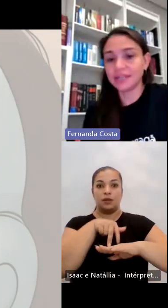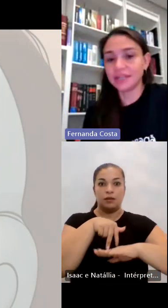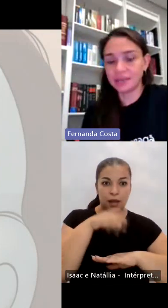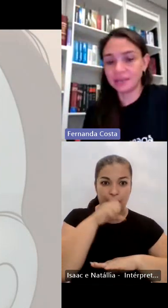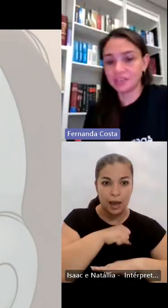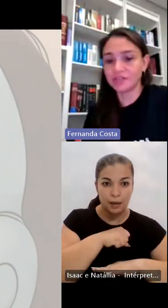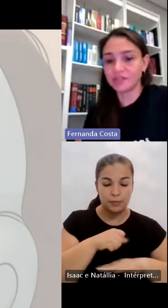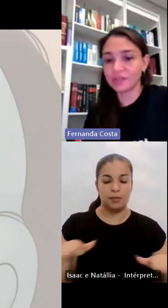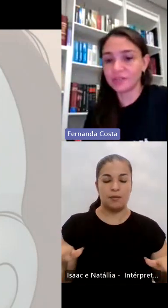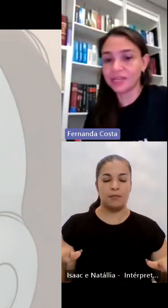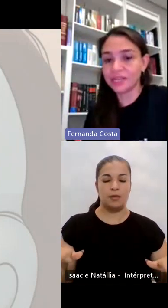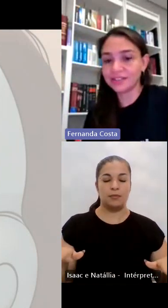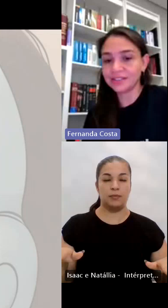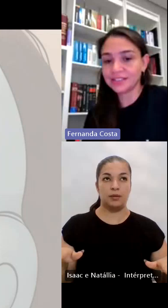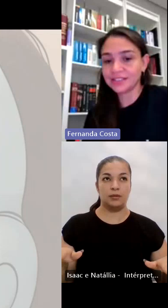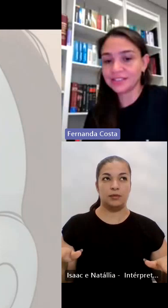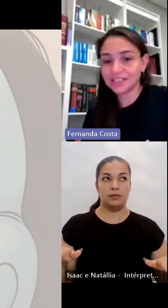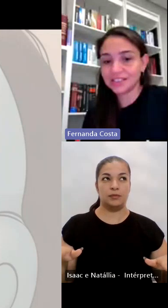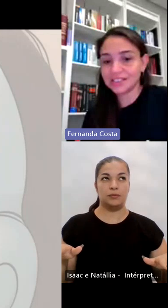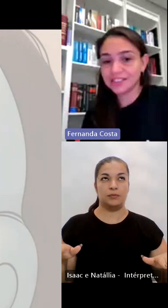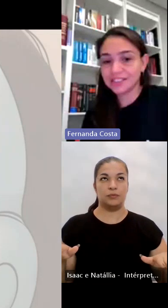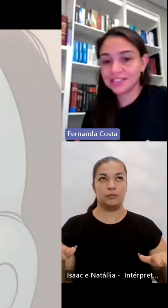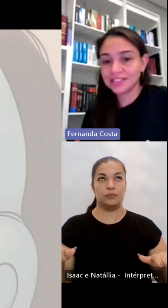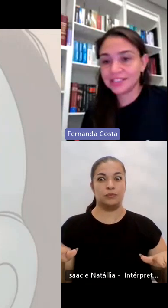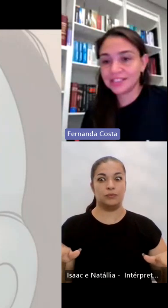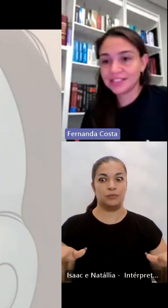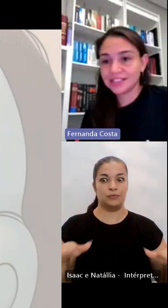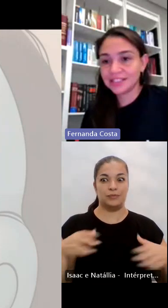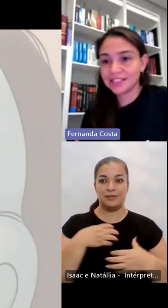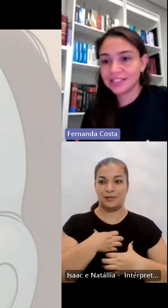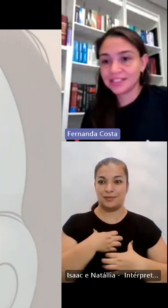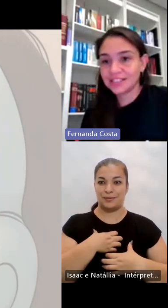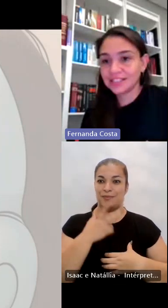de desequilíbrio. Você já teve isso também?